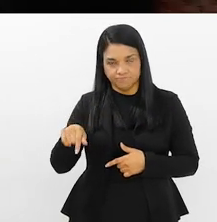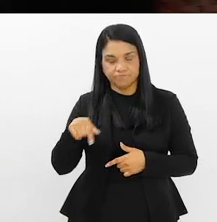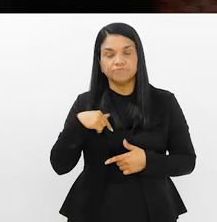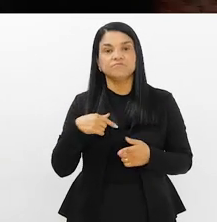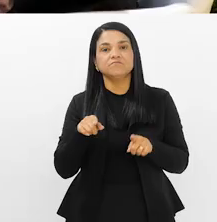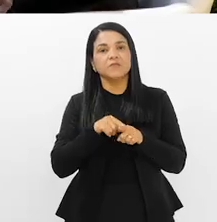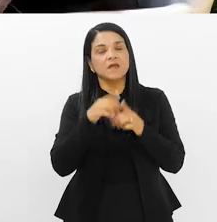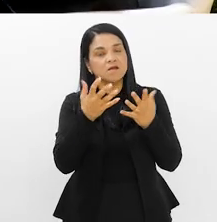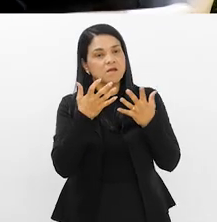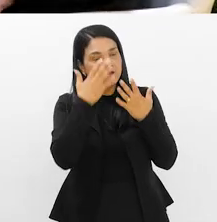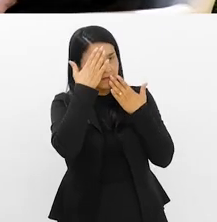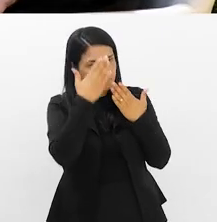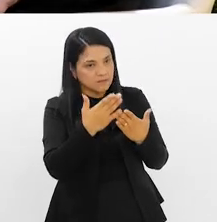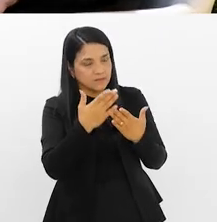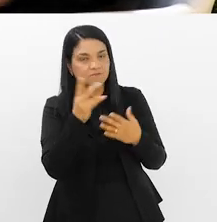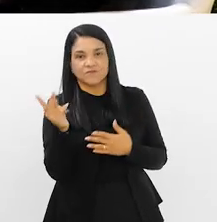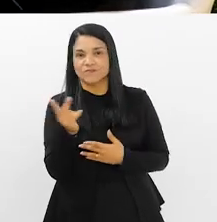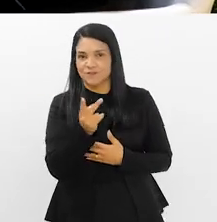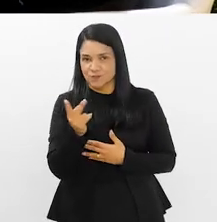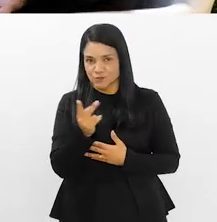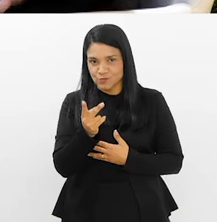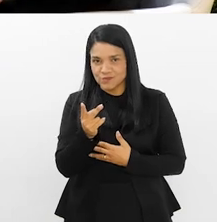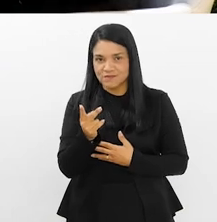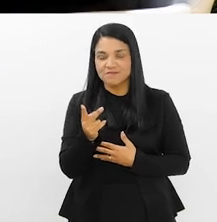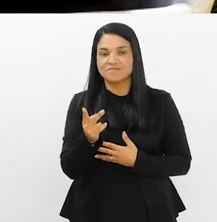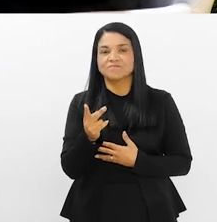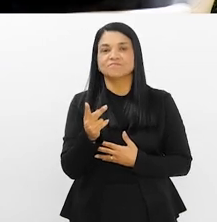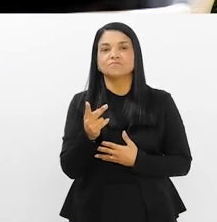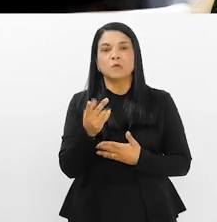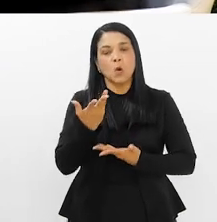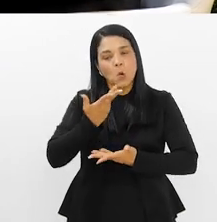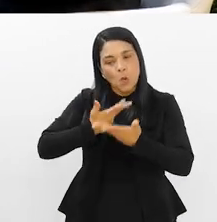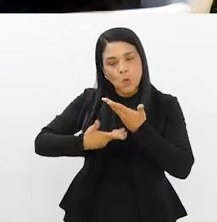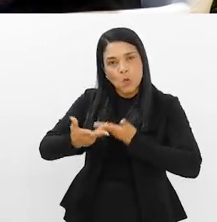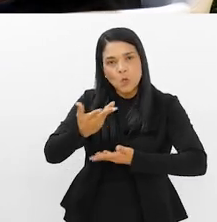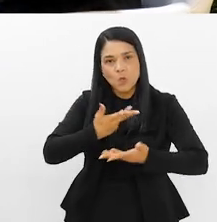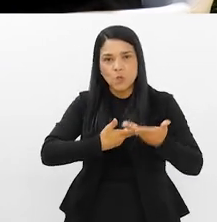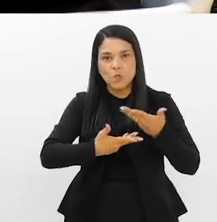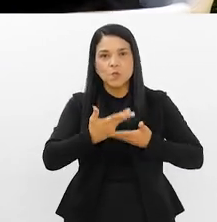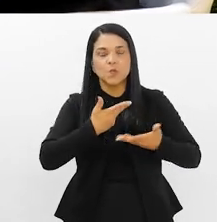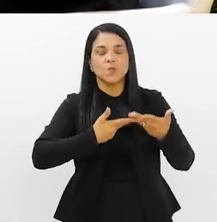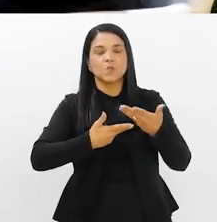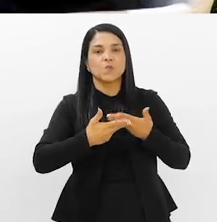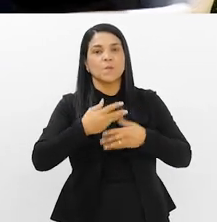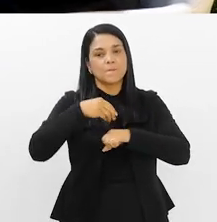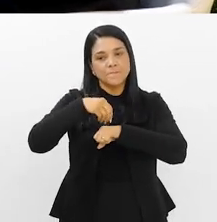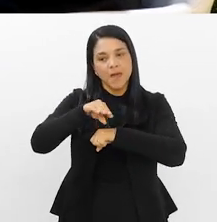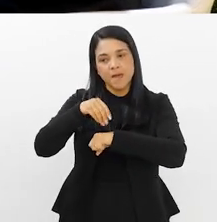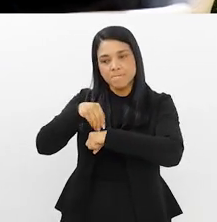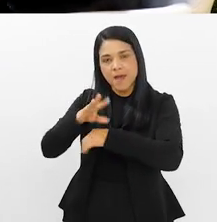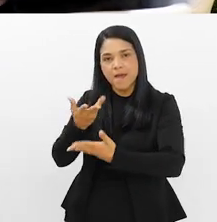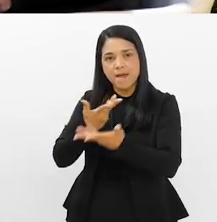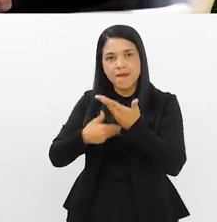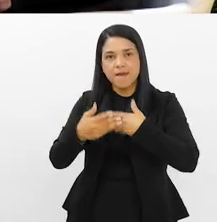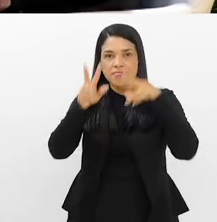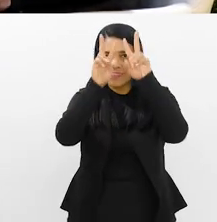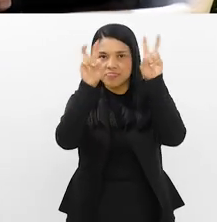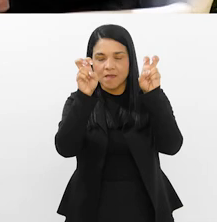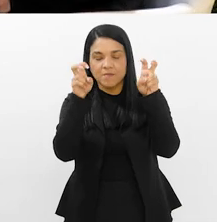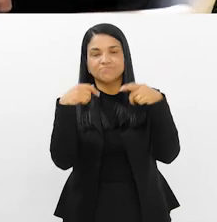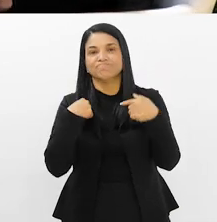de agradecer a disponibilidade de vocês, né, para compartilhar, para trocar acerca desse